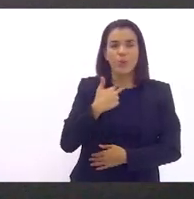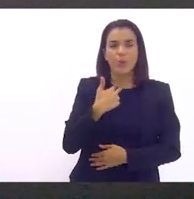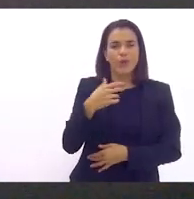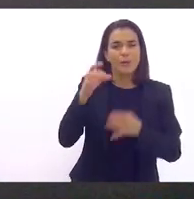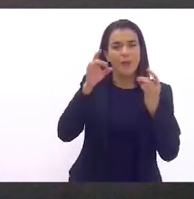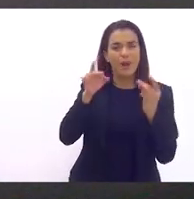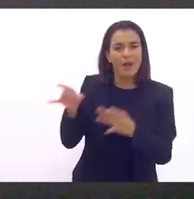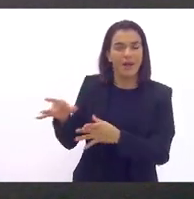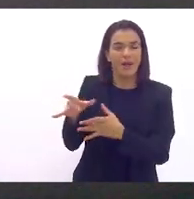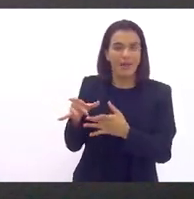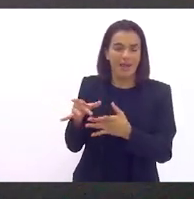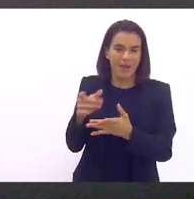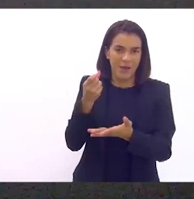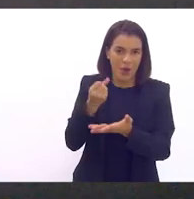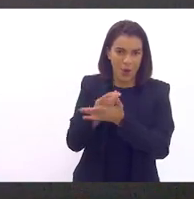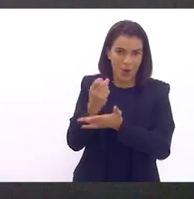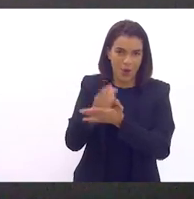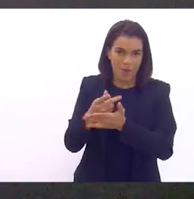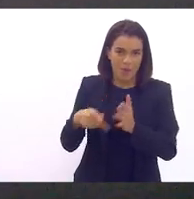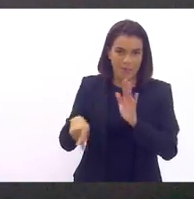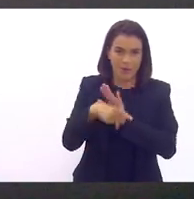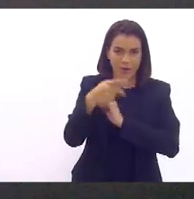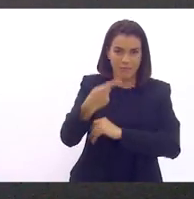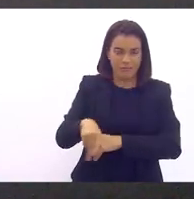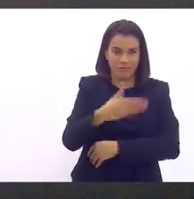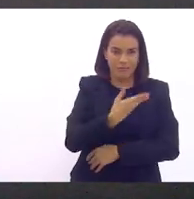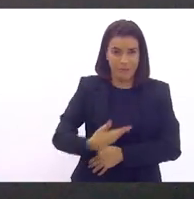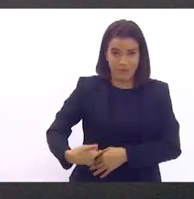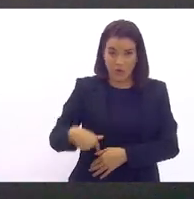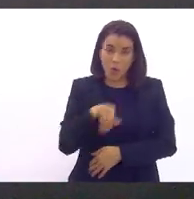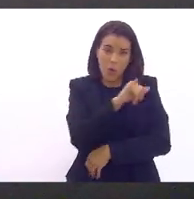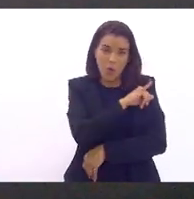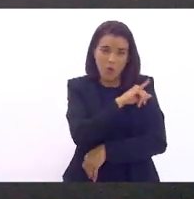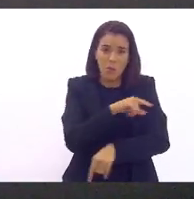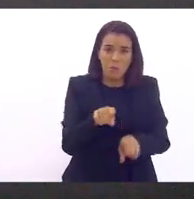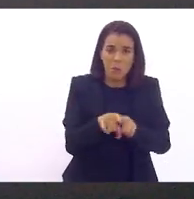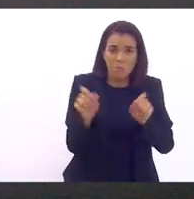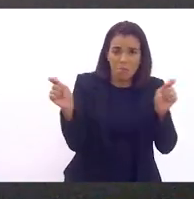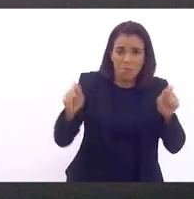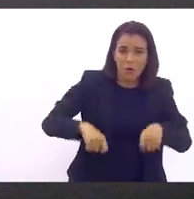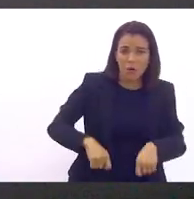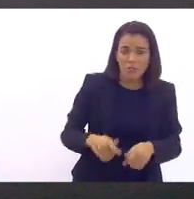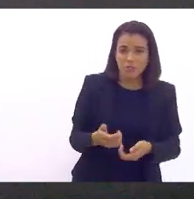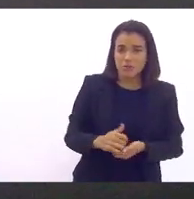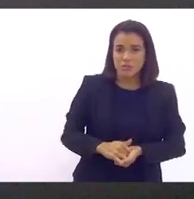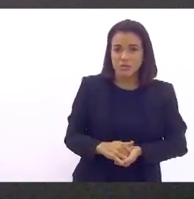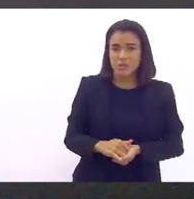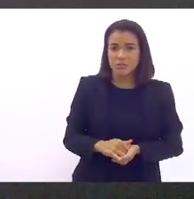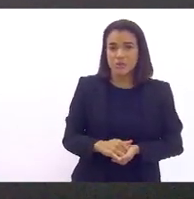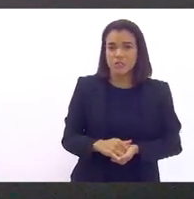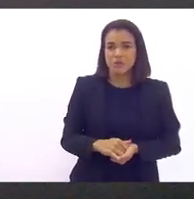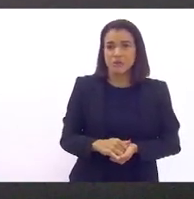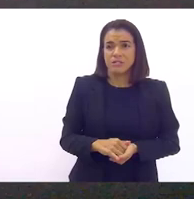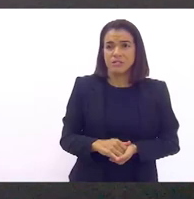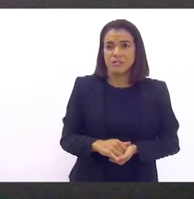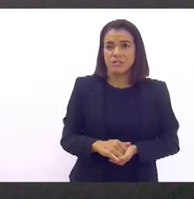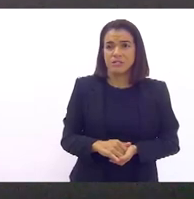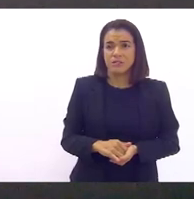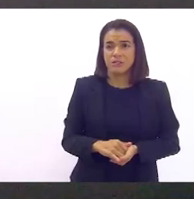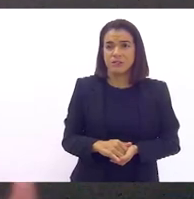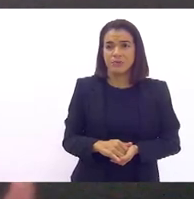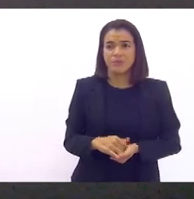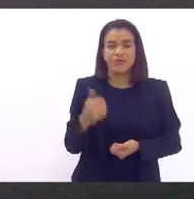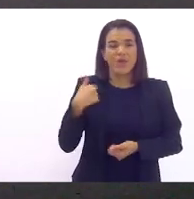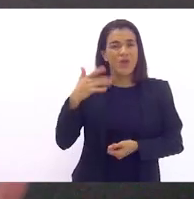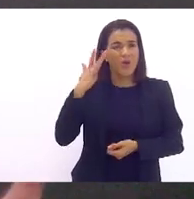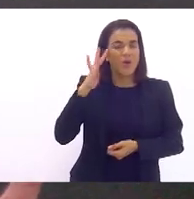das nossas compras é correto també dizer que o Rio de Janeiro Também pode abrir mão dasas compras então aqui não é assim eu acho